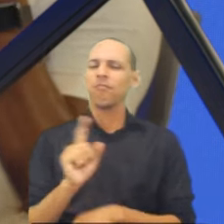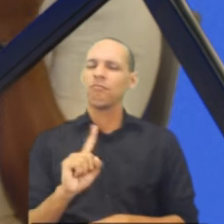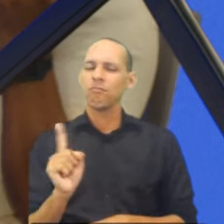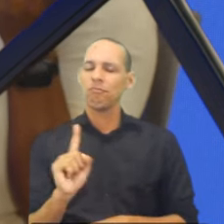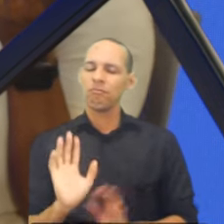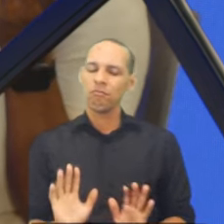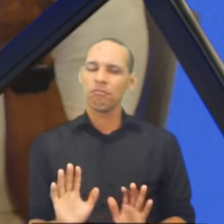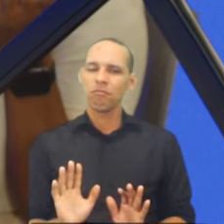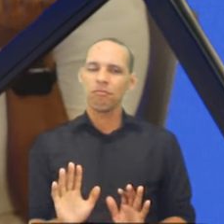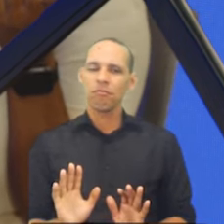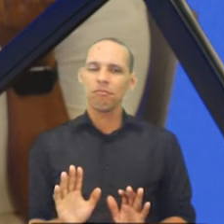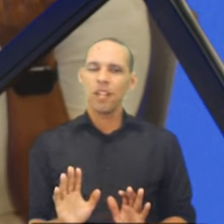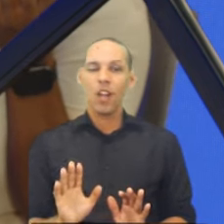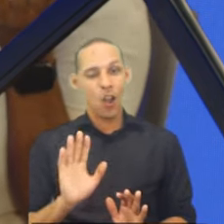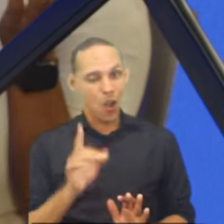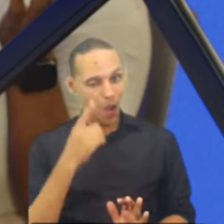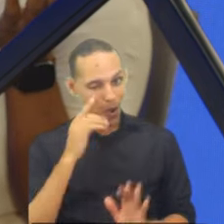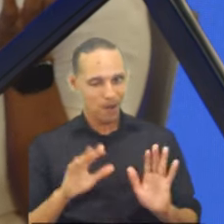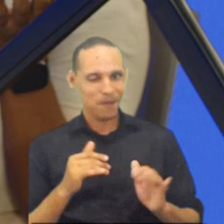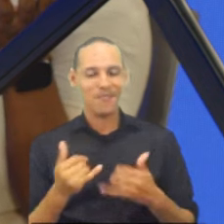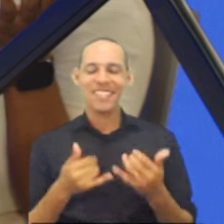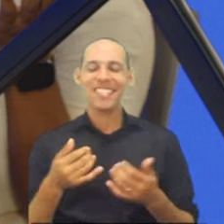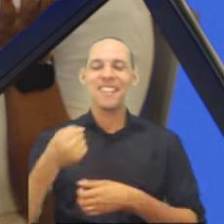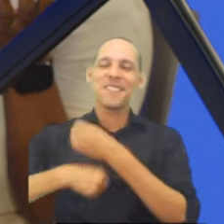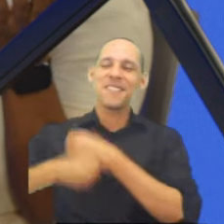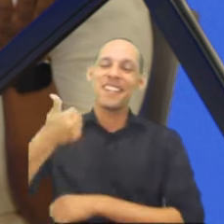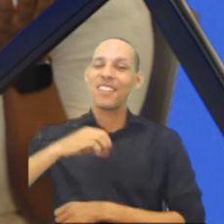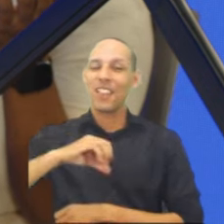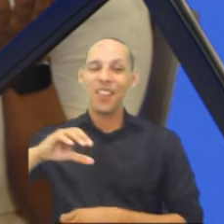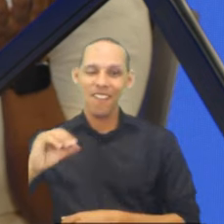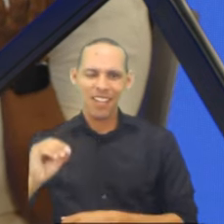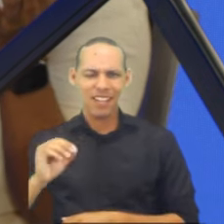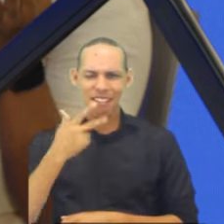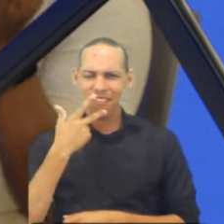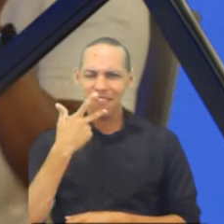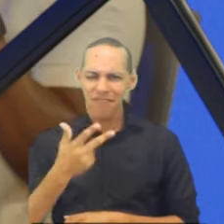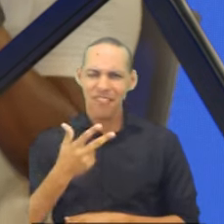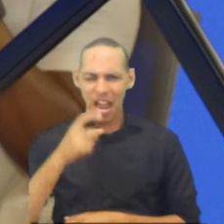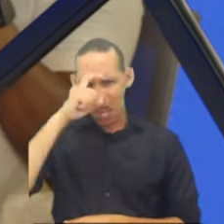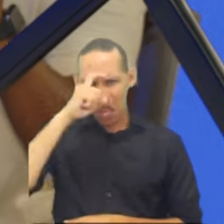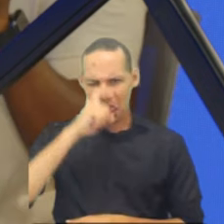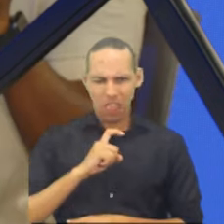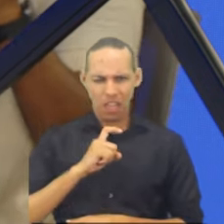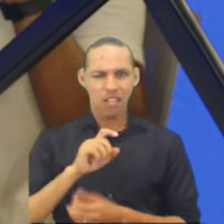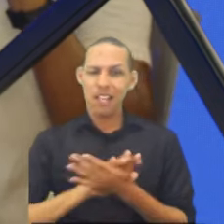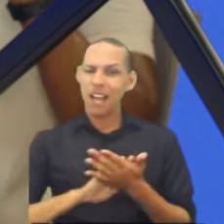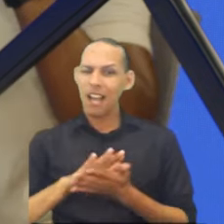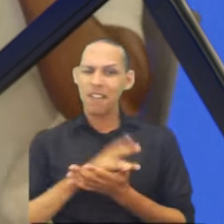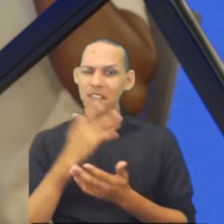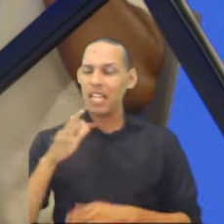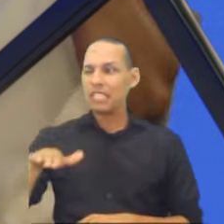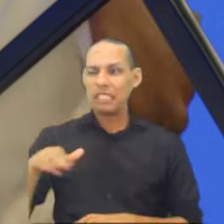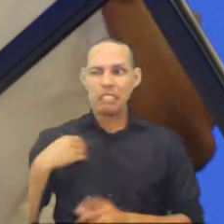parado e eu na década de gente não falava sobre isso eu fal assim n que na de 90 você nem falava que menstruava e nem ia